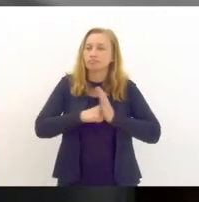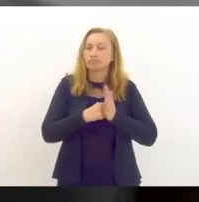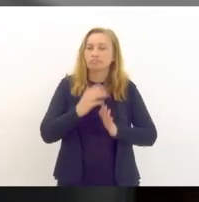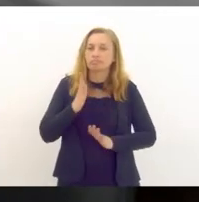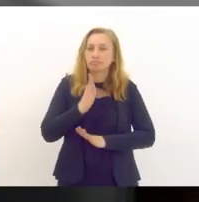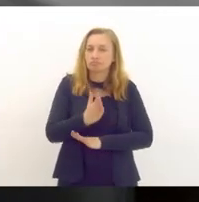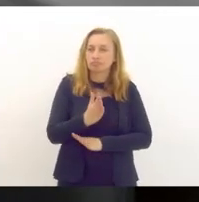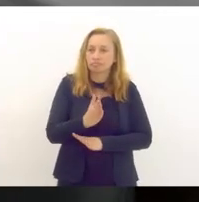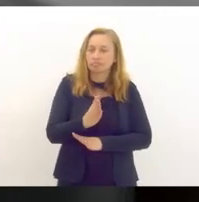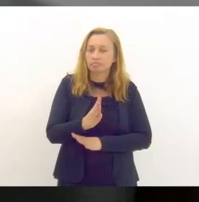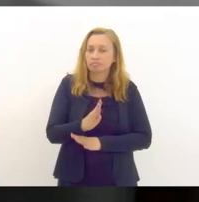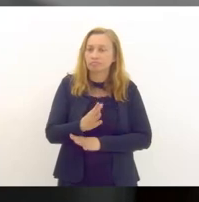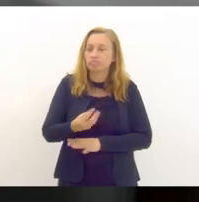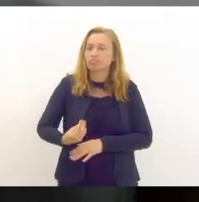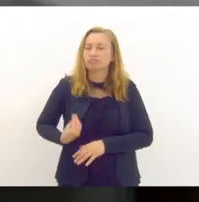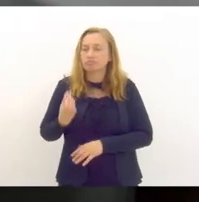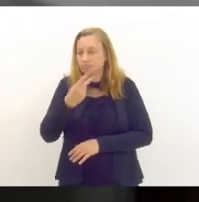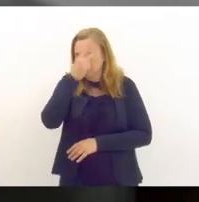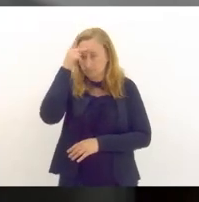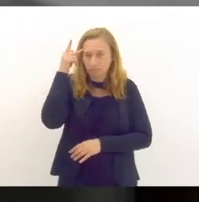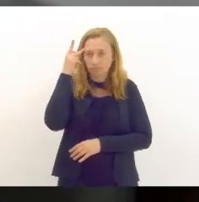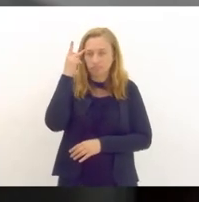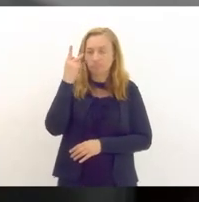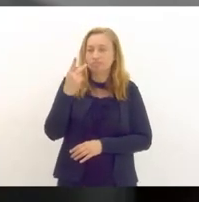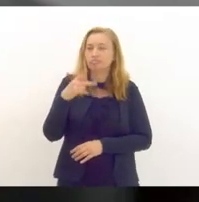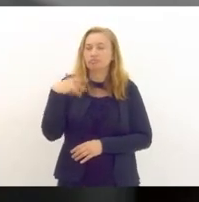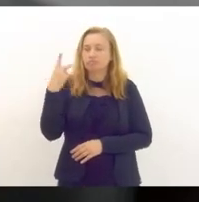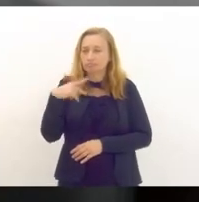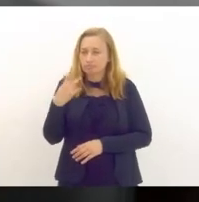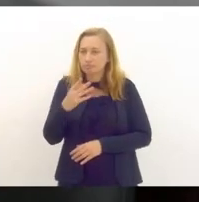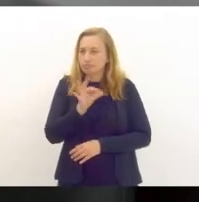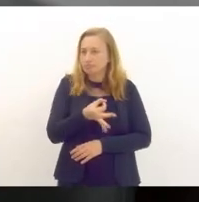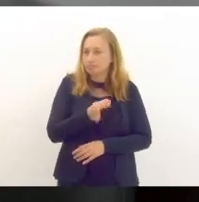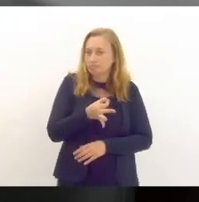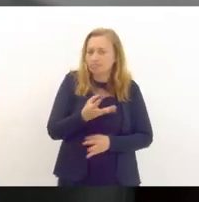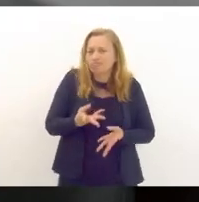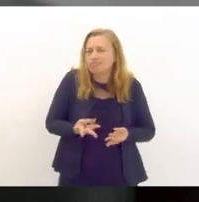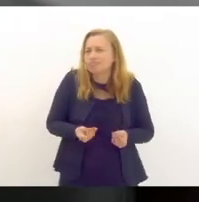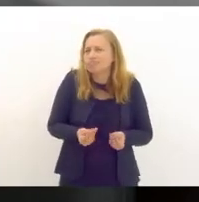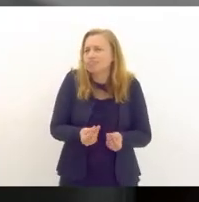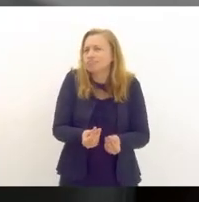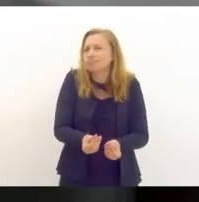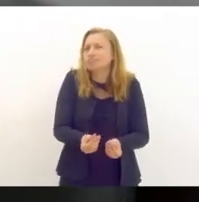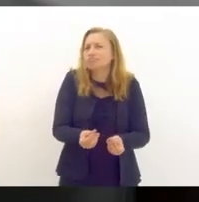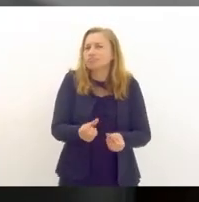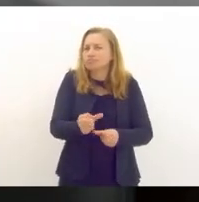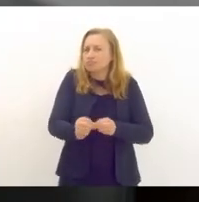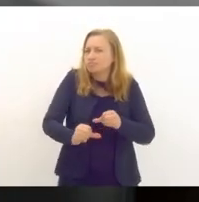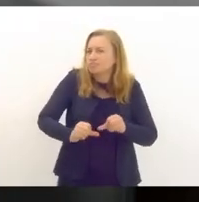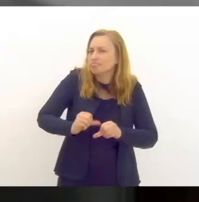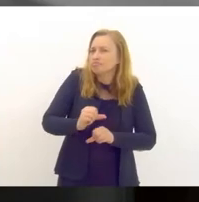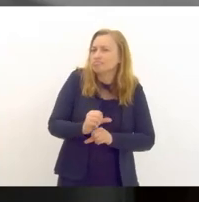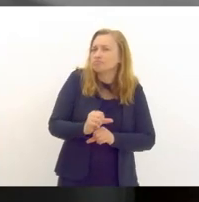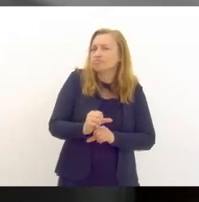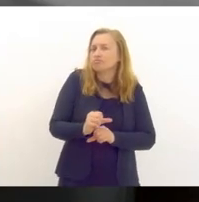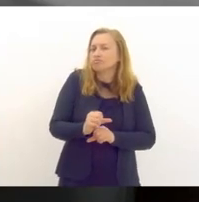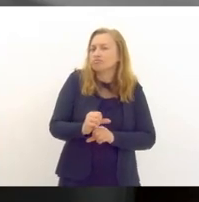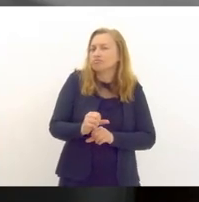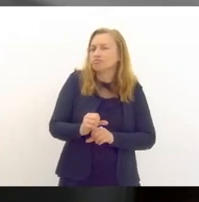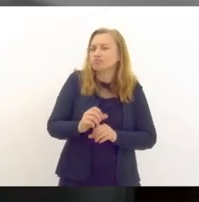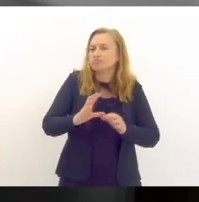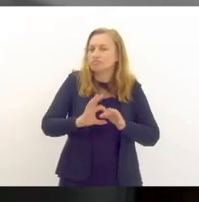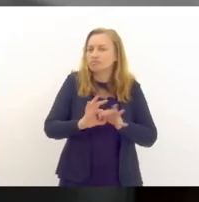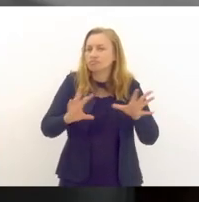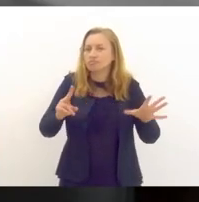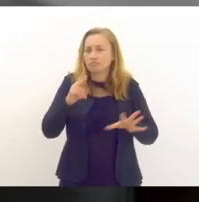direto na cadeia na vida das pessoas tem um impacto político relevante nesse momento sensível de transição momento de fortalecimento democrático o país está